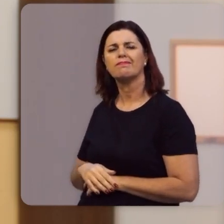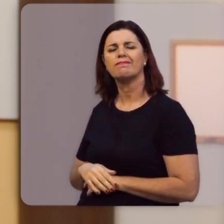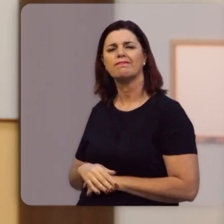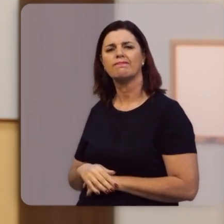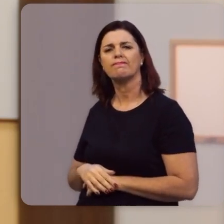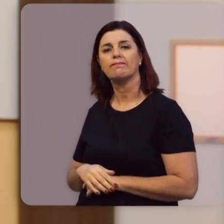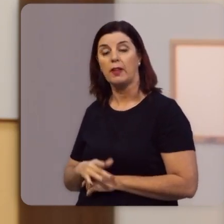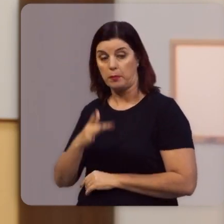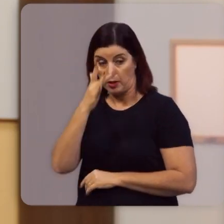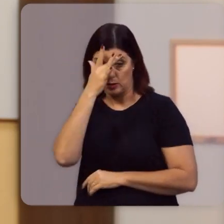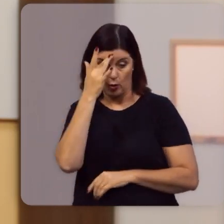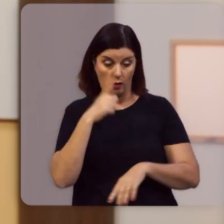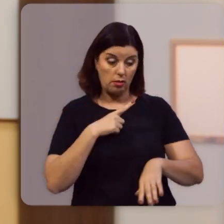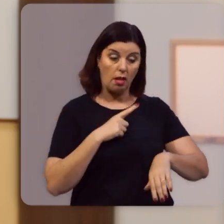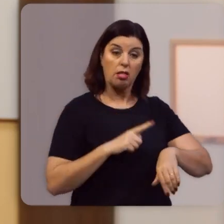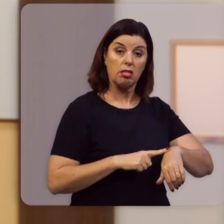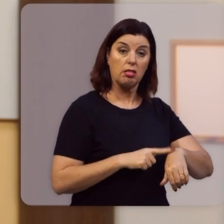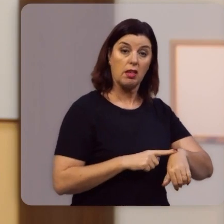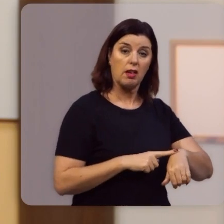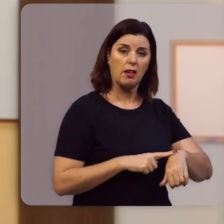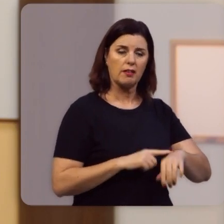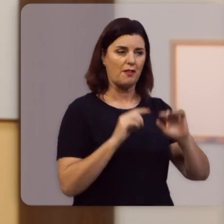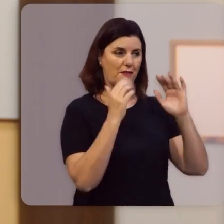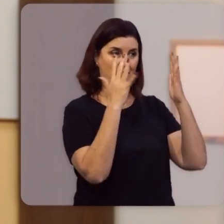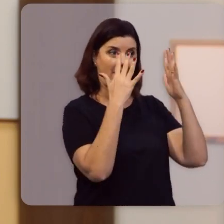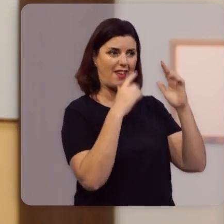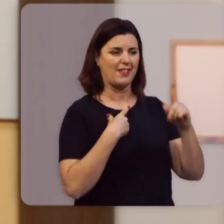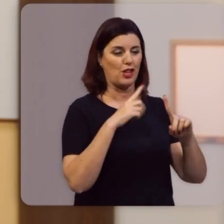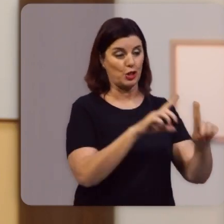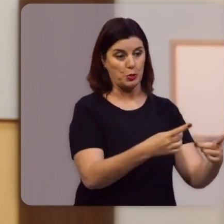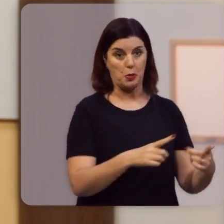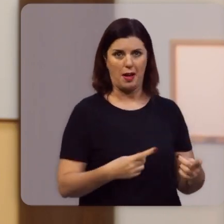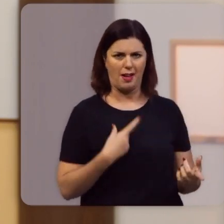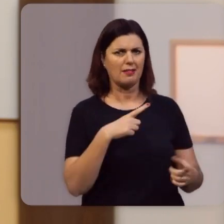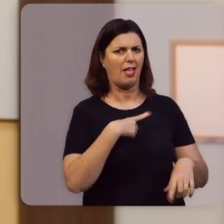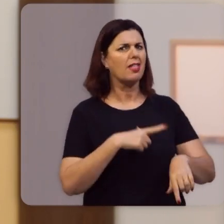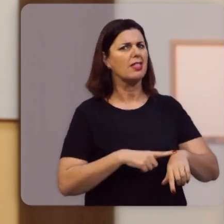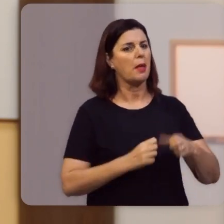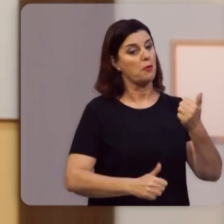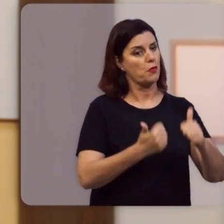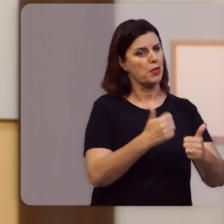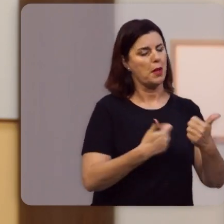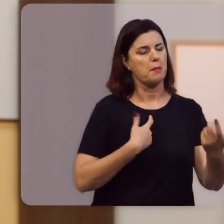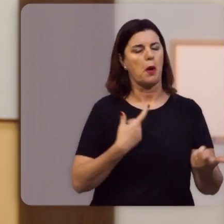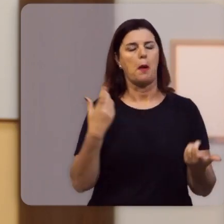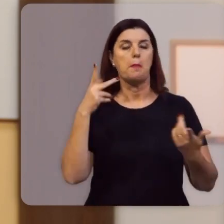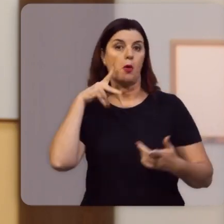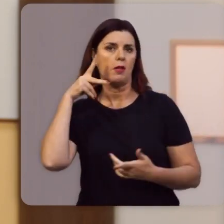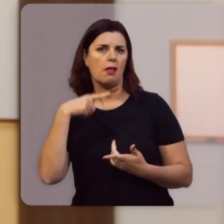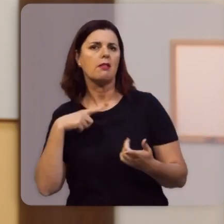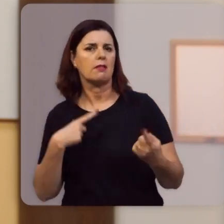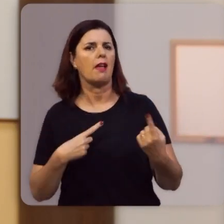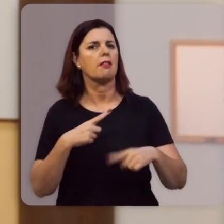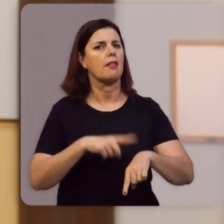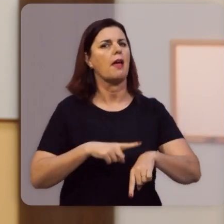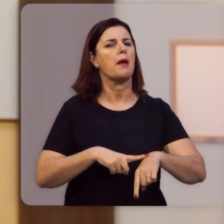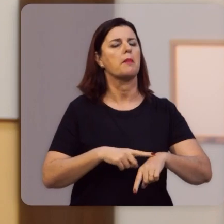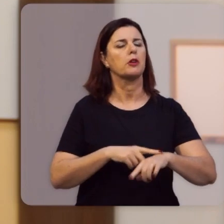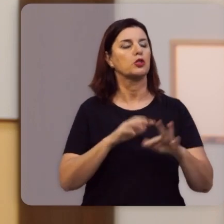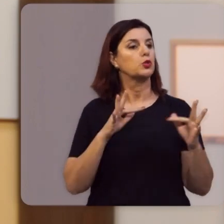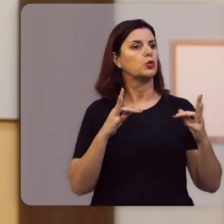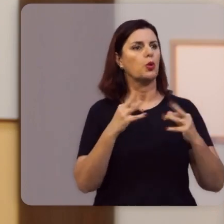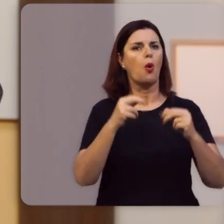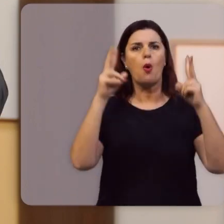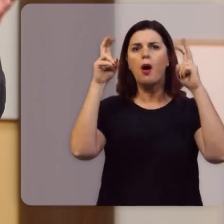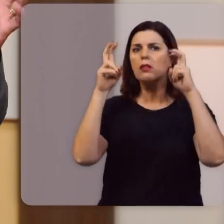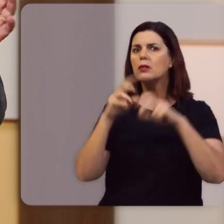As pessoas têm tempo para uma festa, para um churrasco, para o futebol, para a política, para todos